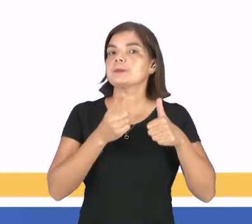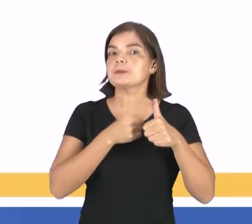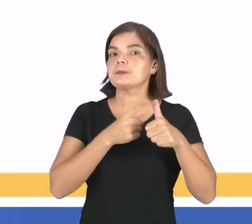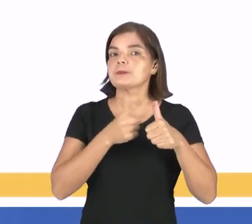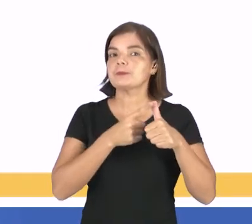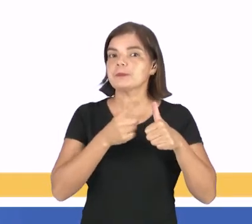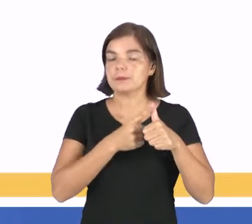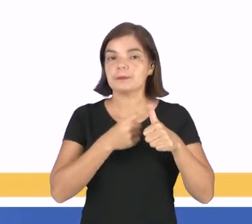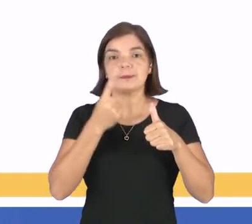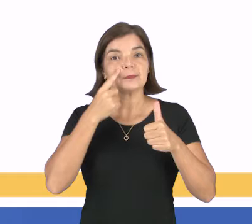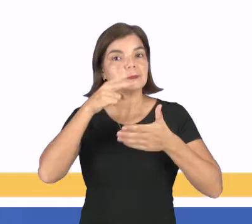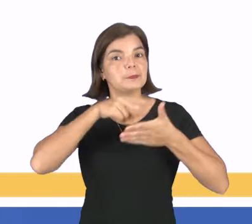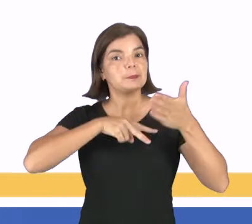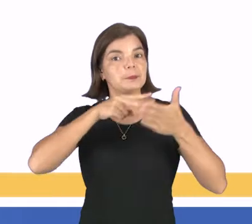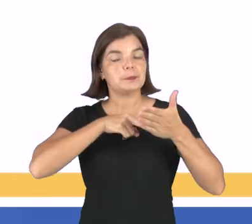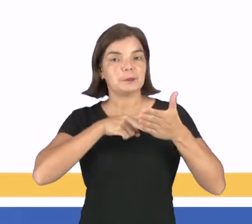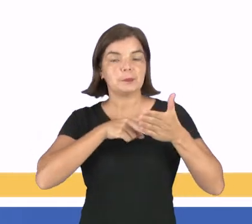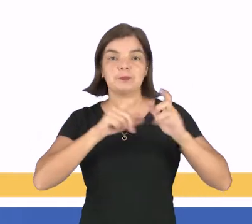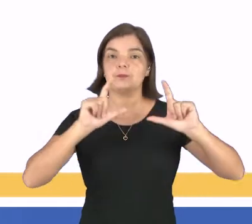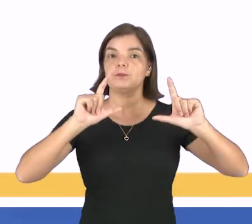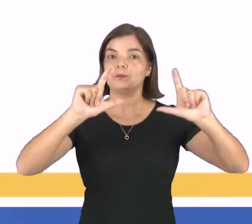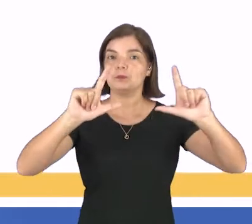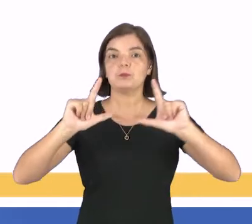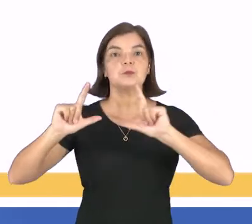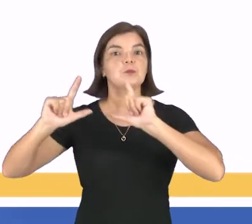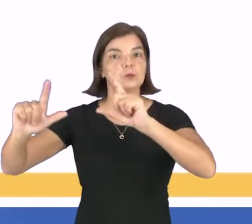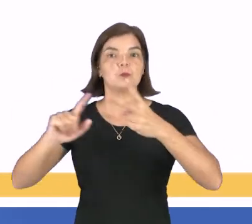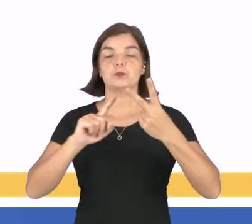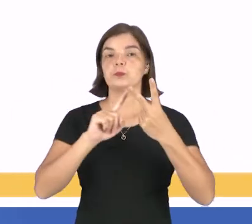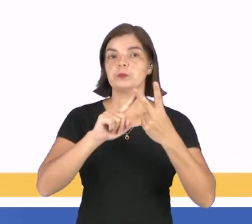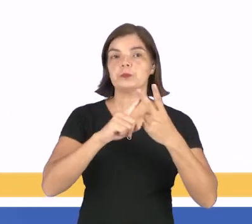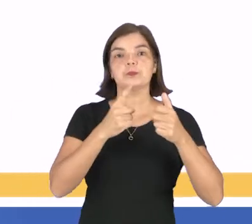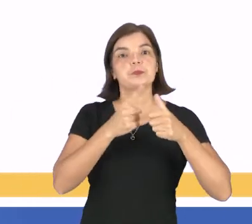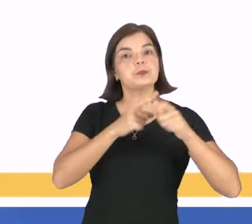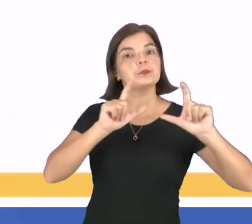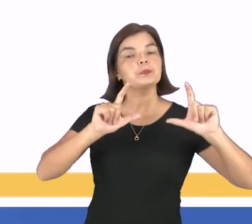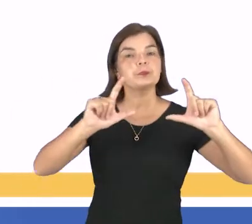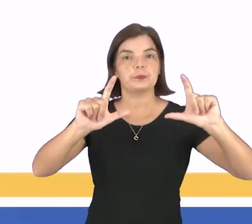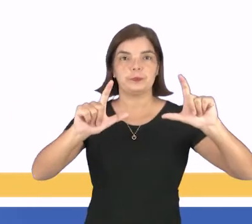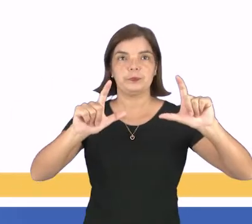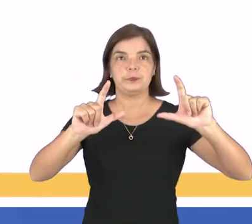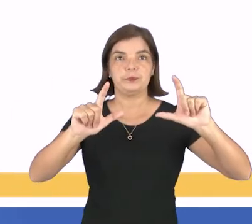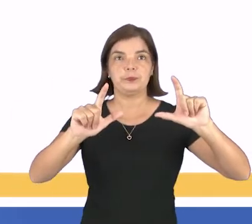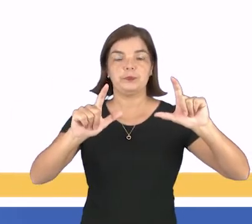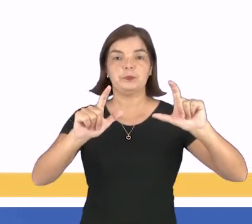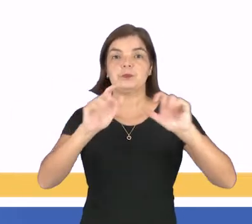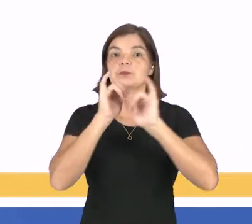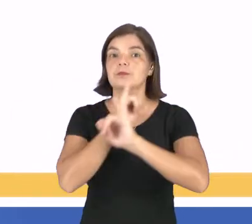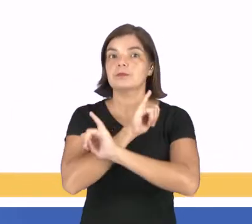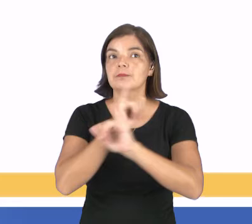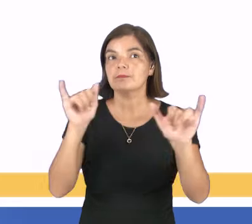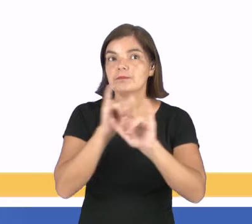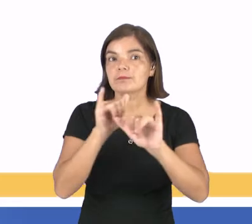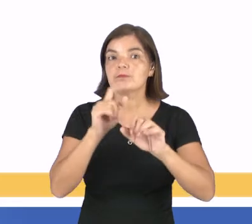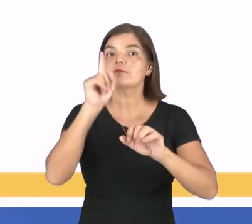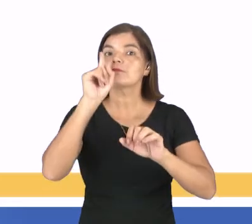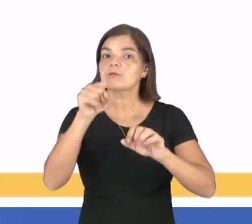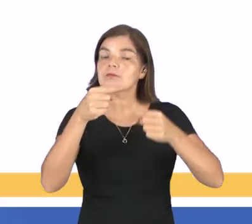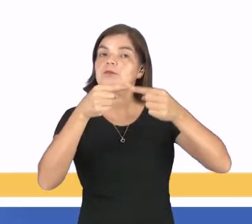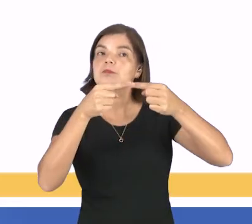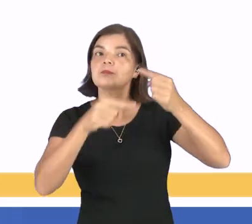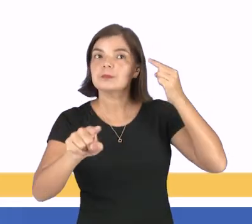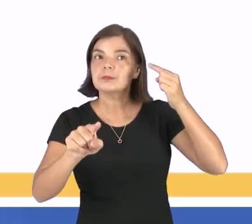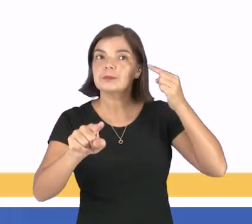regra, vamos ler aí essas 2 placas. Primeira placa. Aviso, é